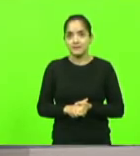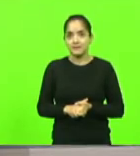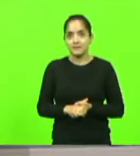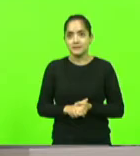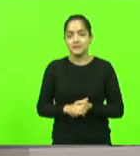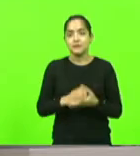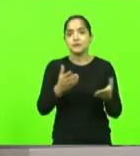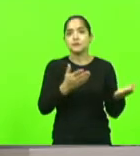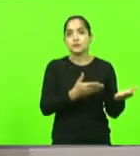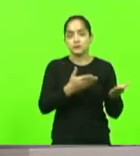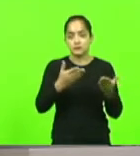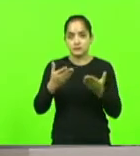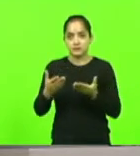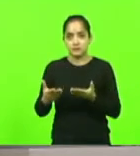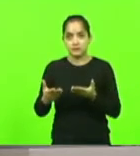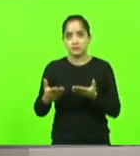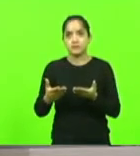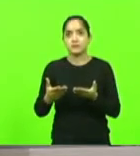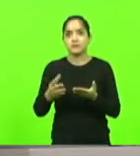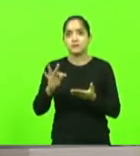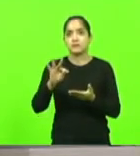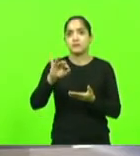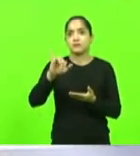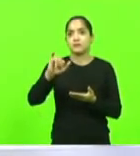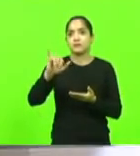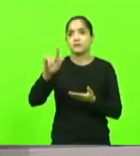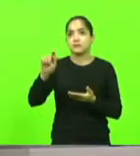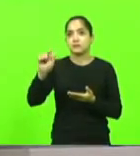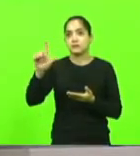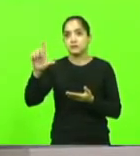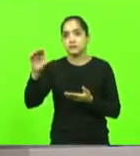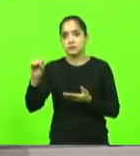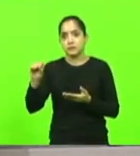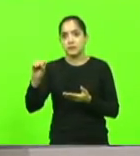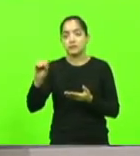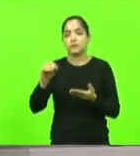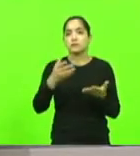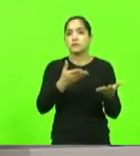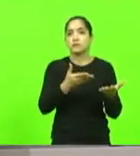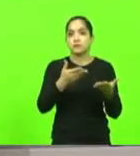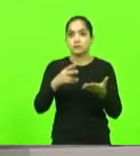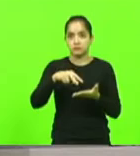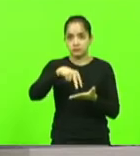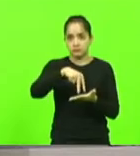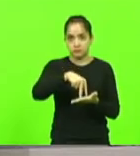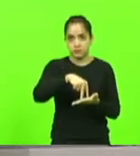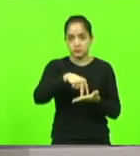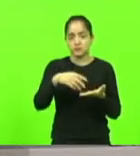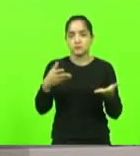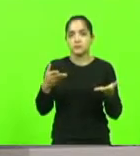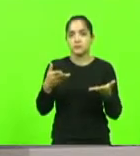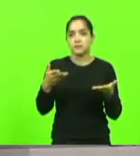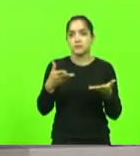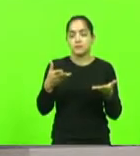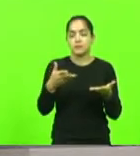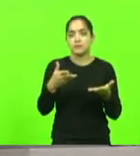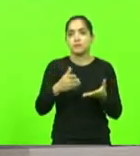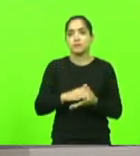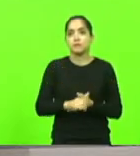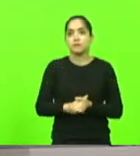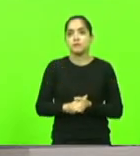Convido agora o deputado Tiago Bolan Frigo, se quiser fazer uso da palavra, deputado